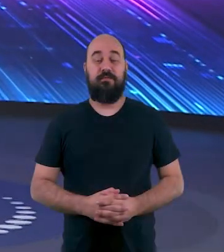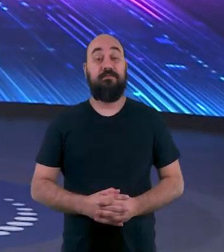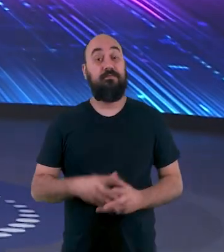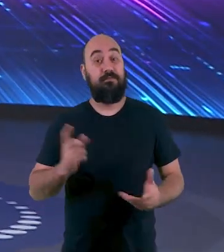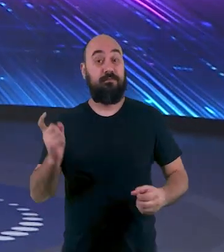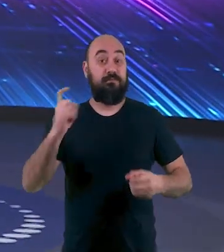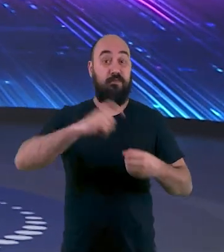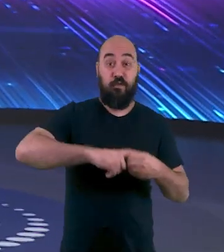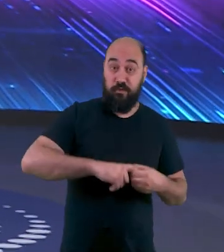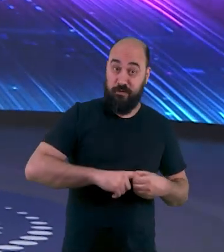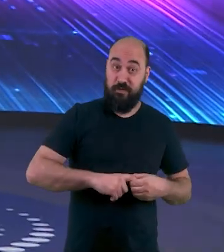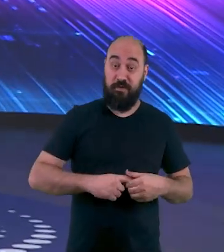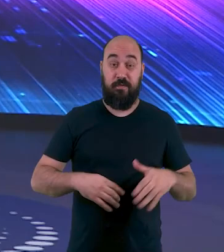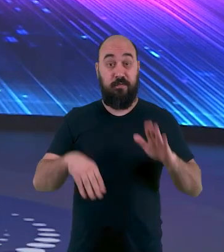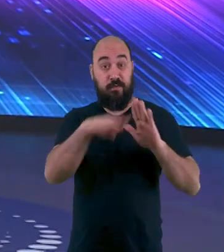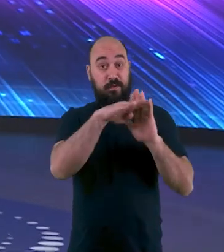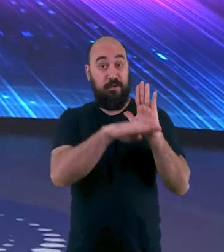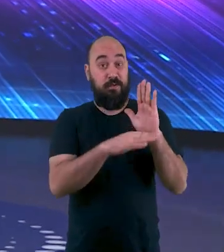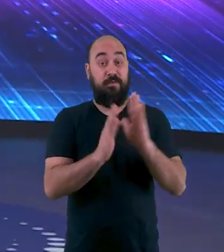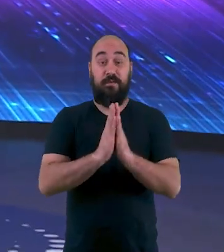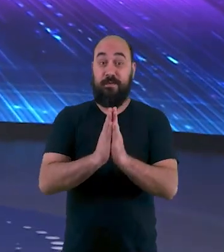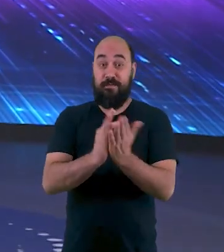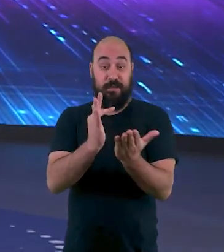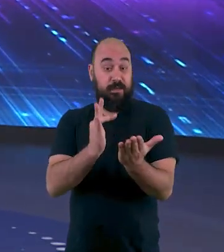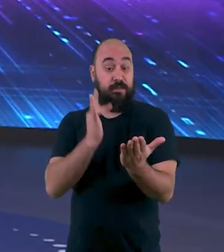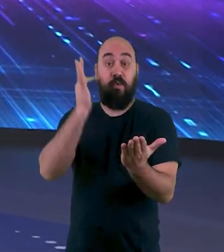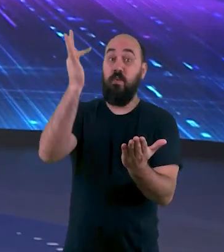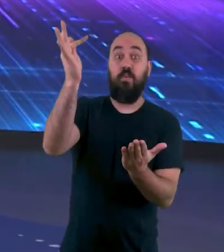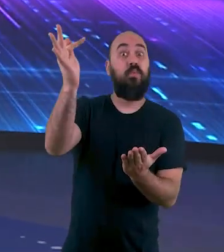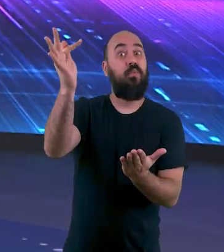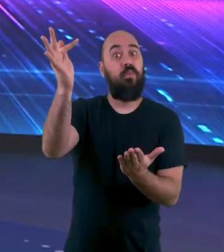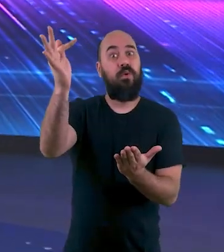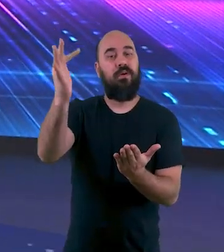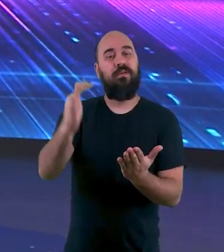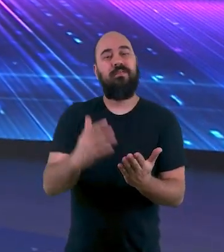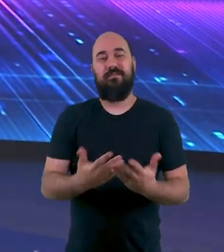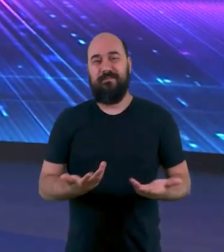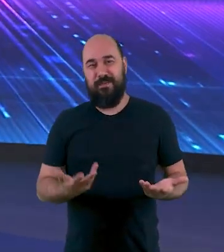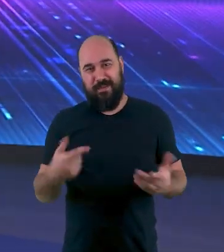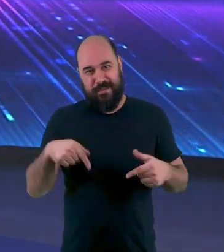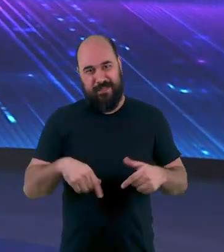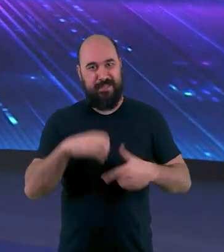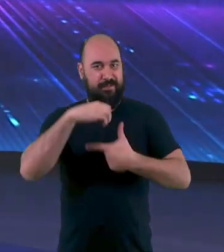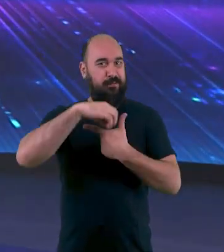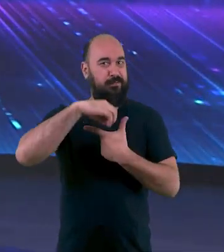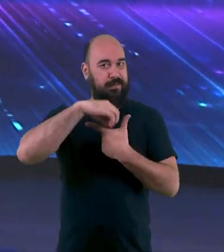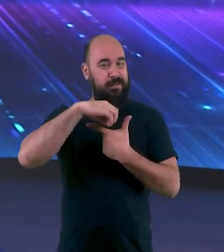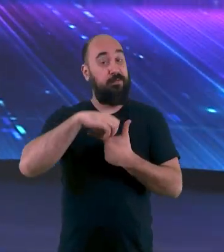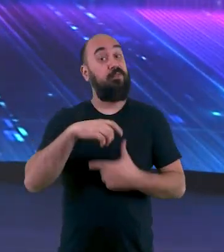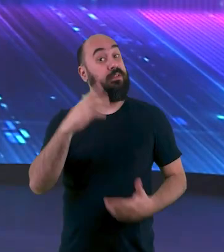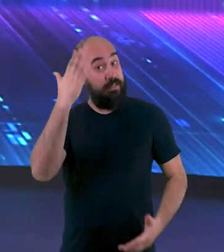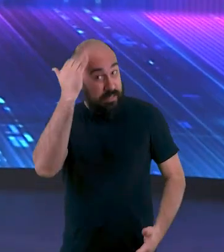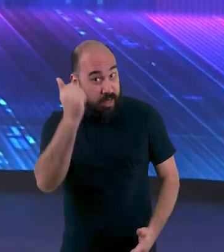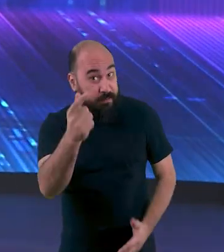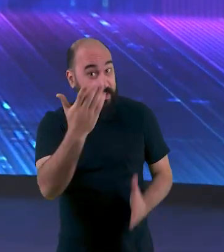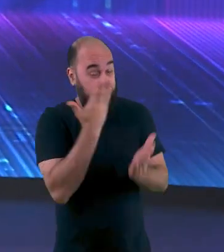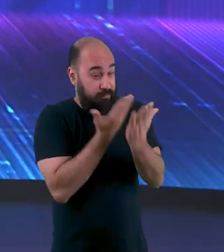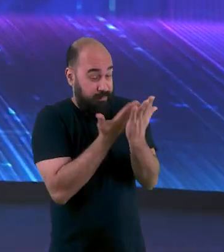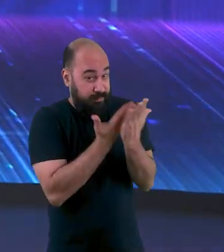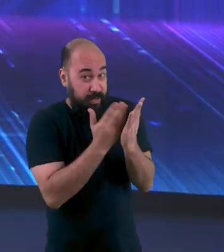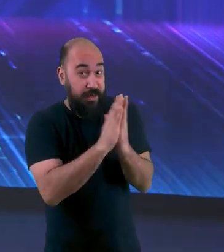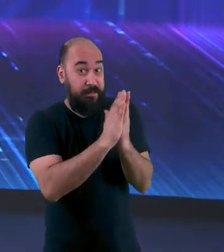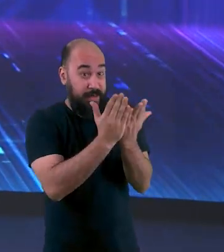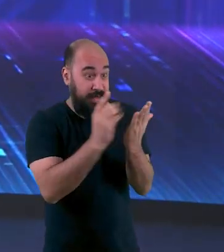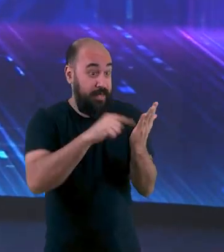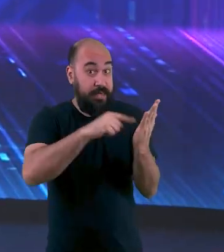Já estamos de volta com o programa Arena do Futuro aqui na TV Novo Tempo. E como você sabe, estudar a Bíblia é muito importante.